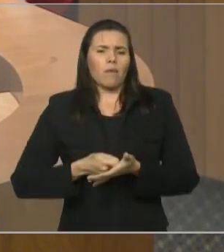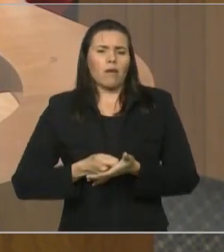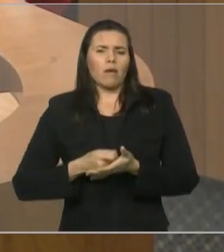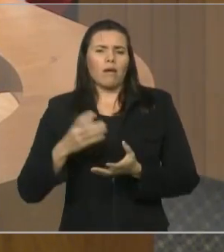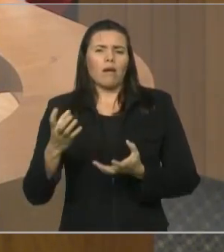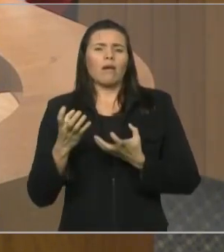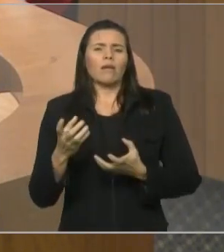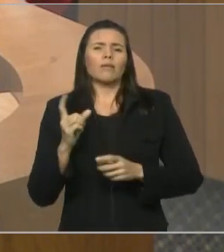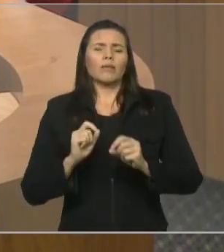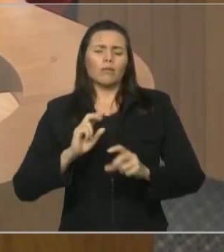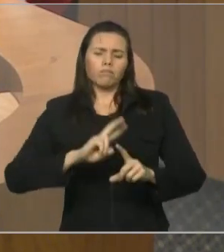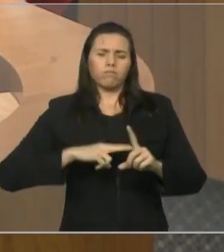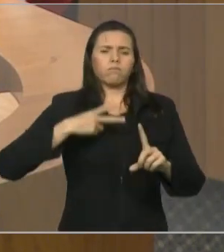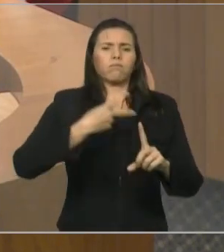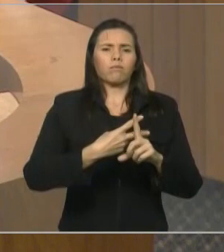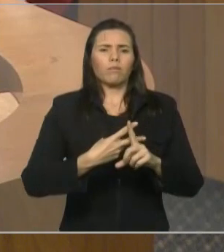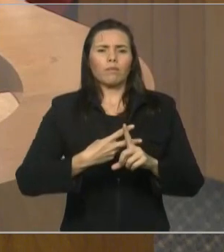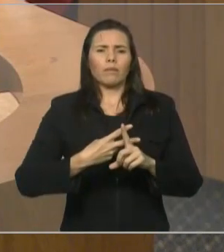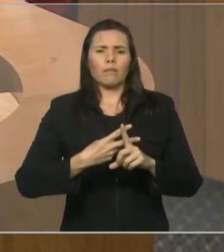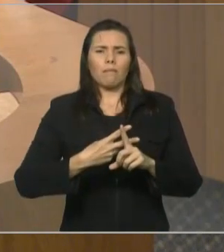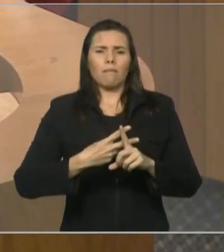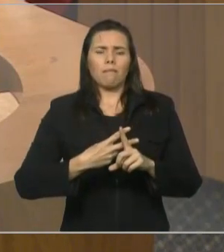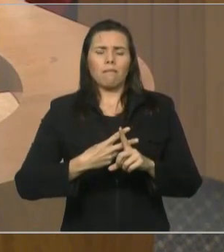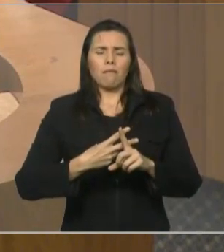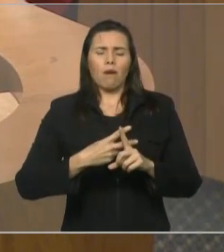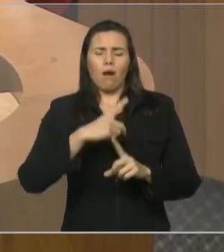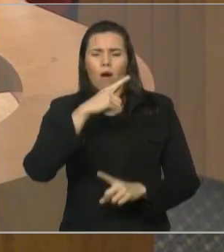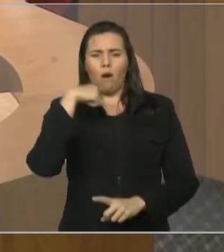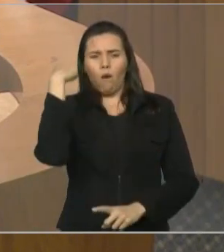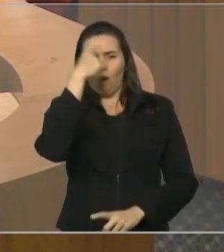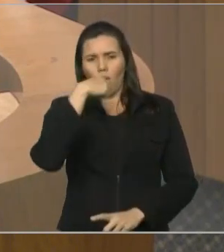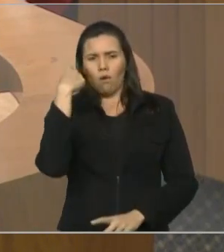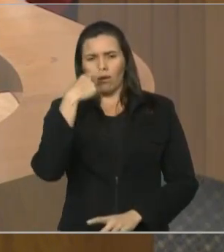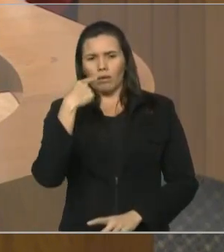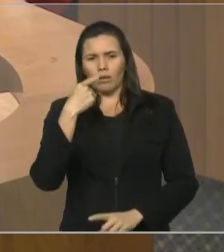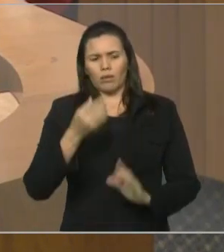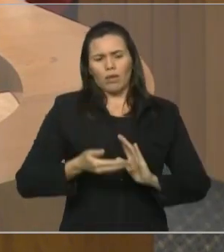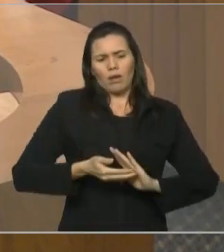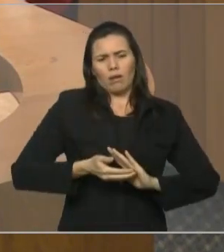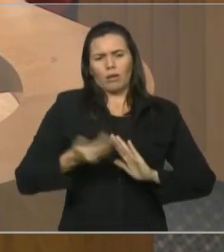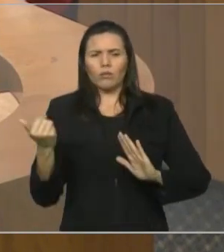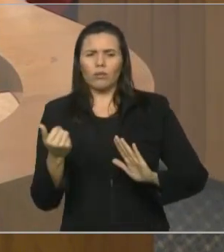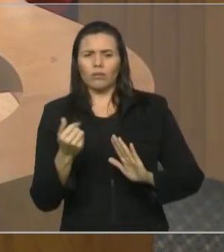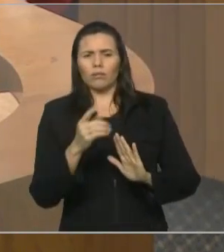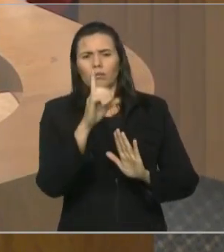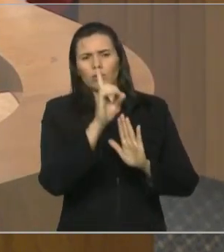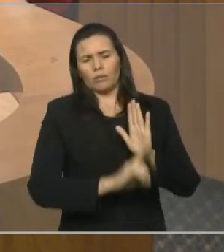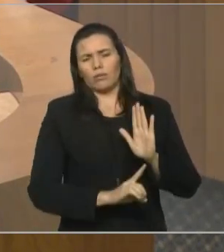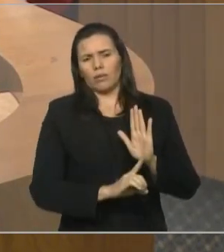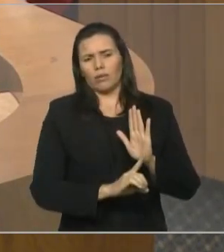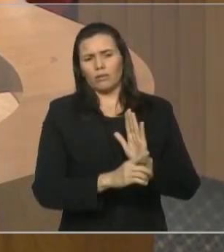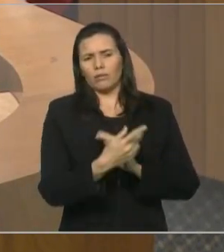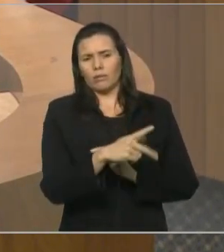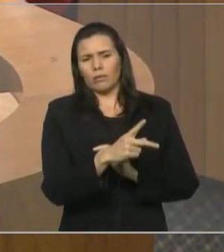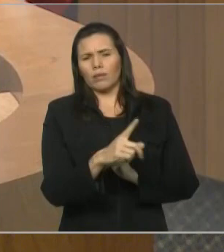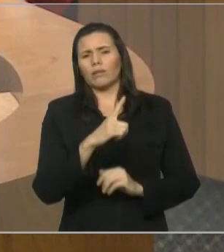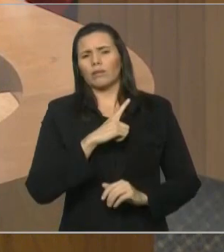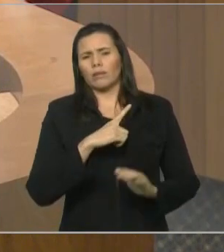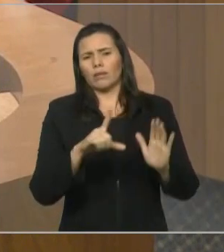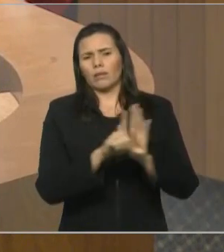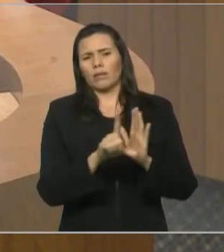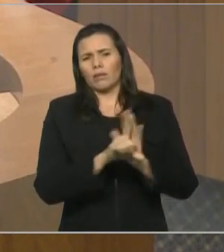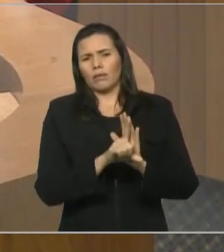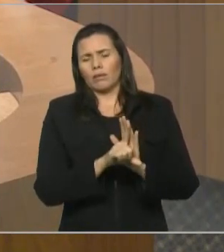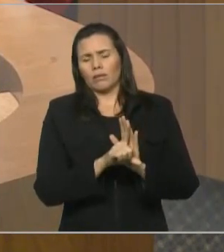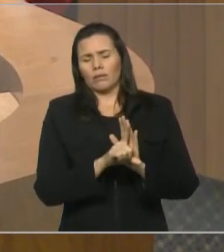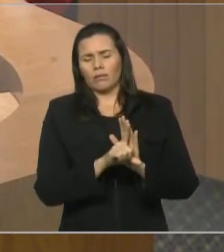tira a jornada extra de um terço que já está garantida pela